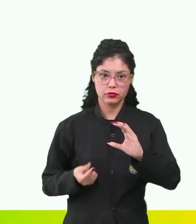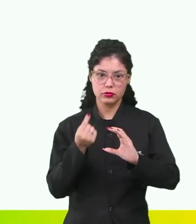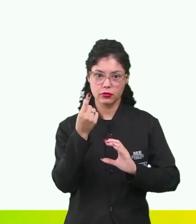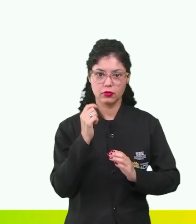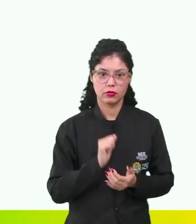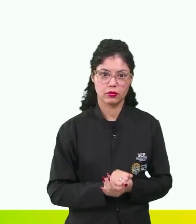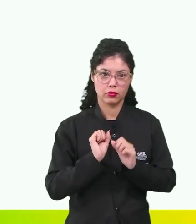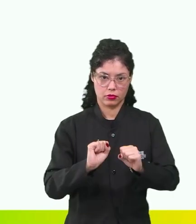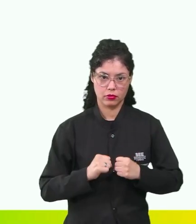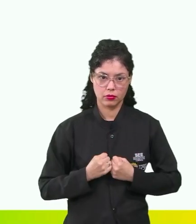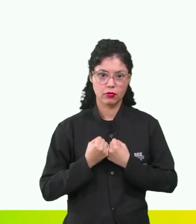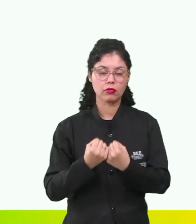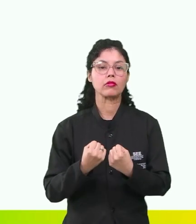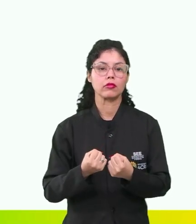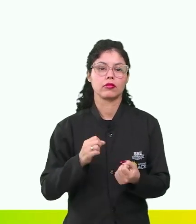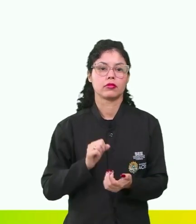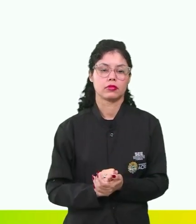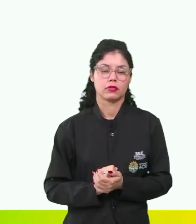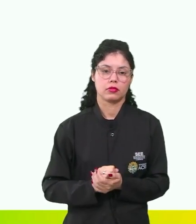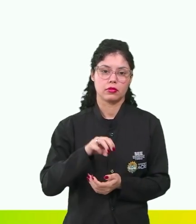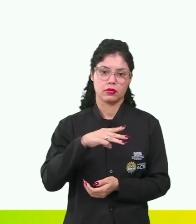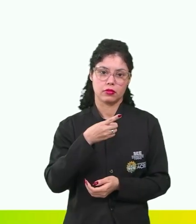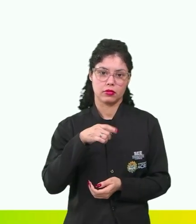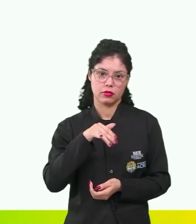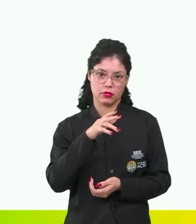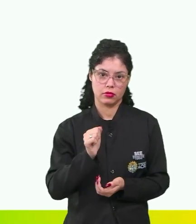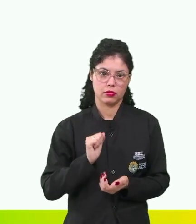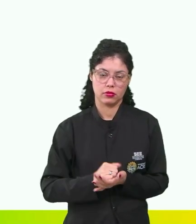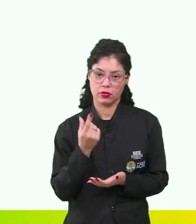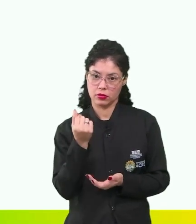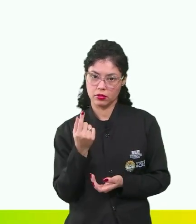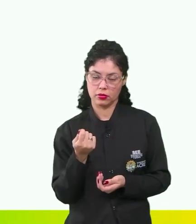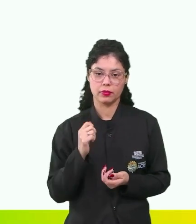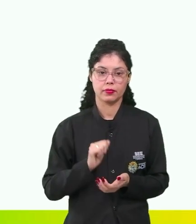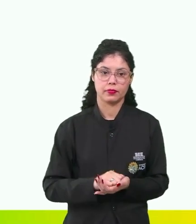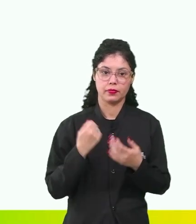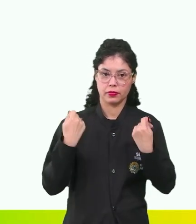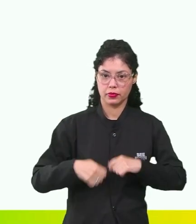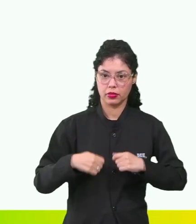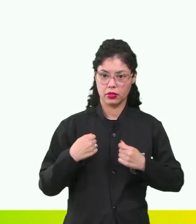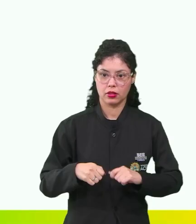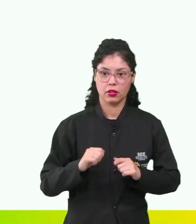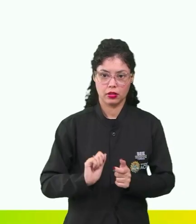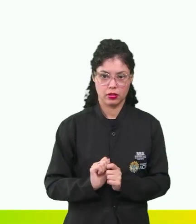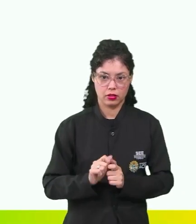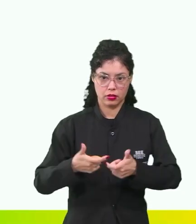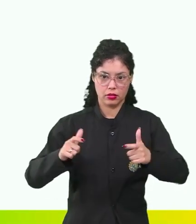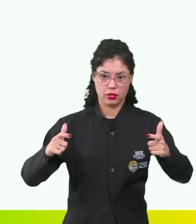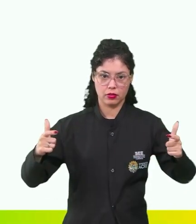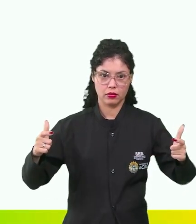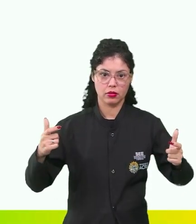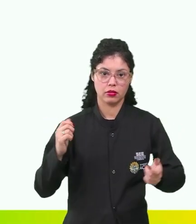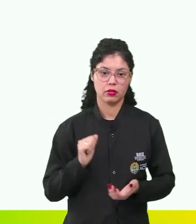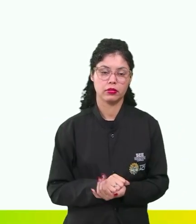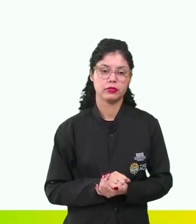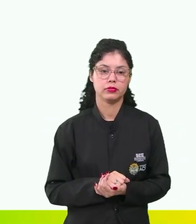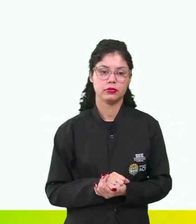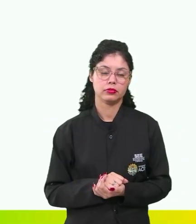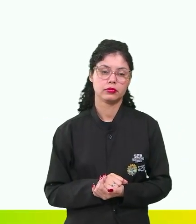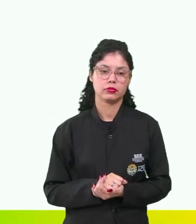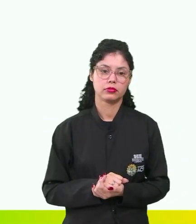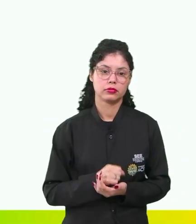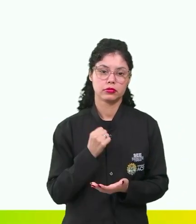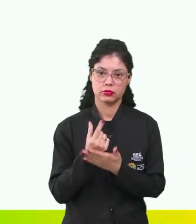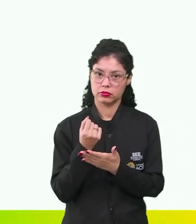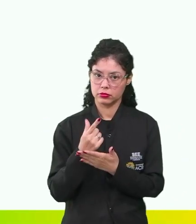capitalista, então, para se sustentar e maximizar lucros, ou seja, aumentar cada vez mais o lucro,